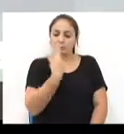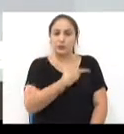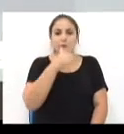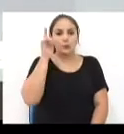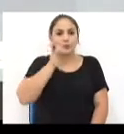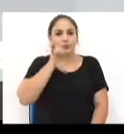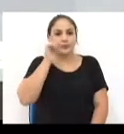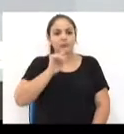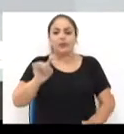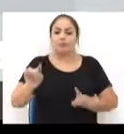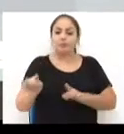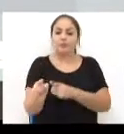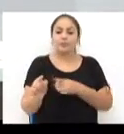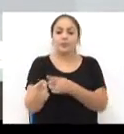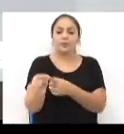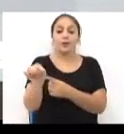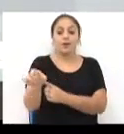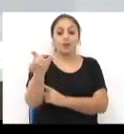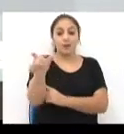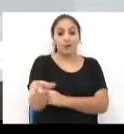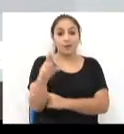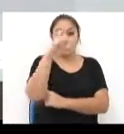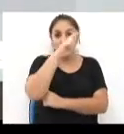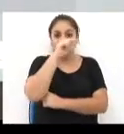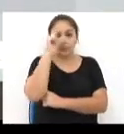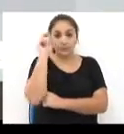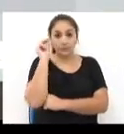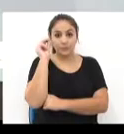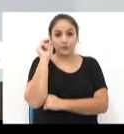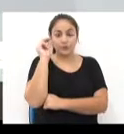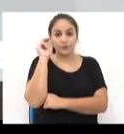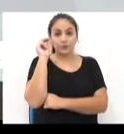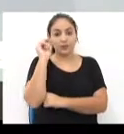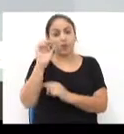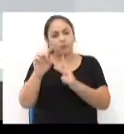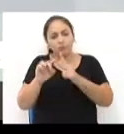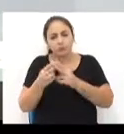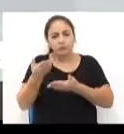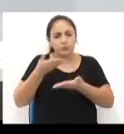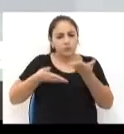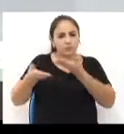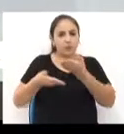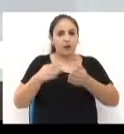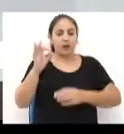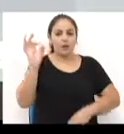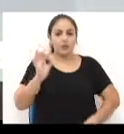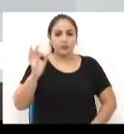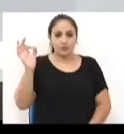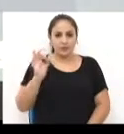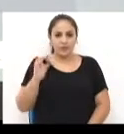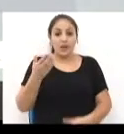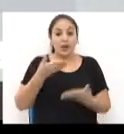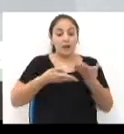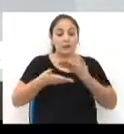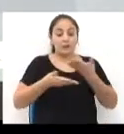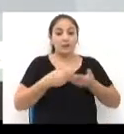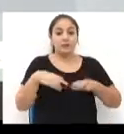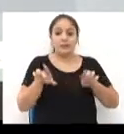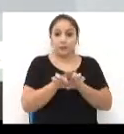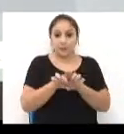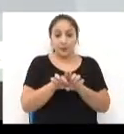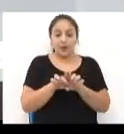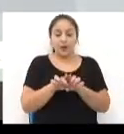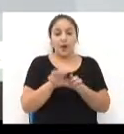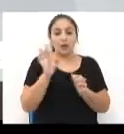possamos provocar o Poder Executivo e reiniciar essas negociações e, de certa forma, atender